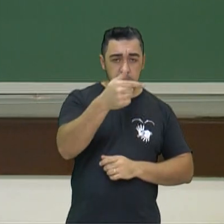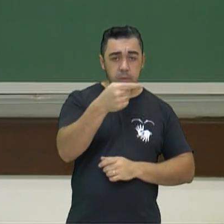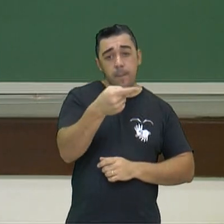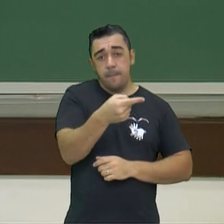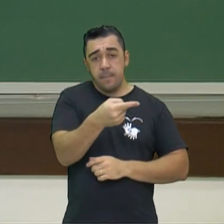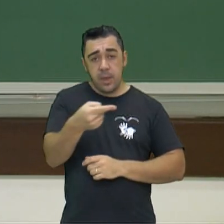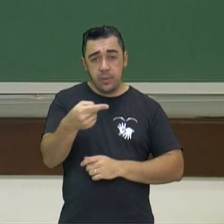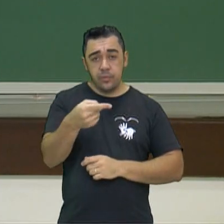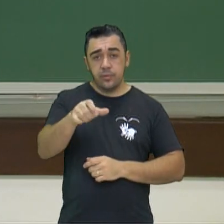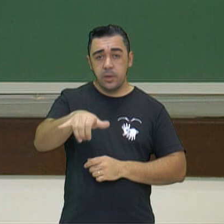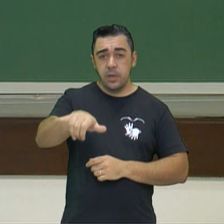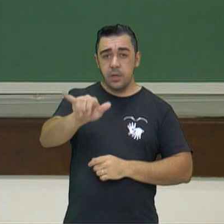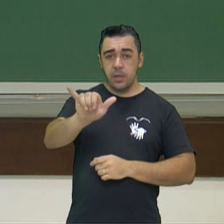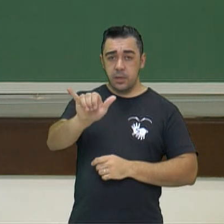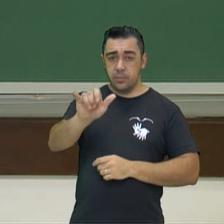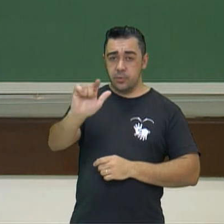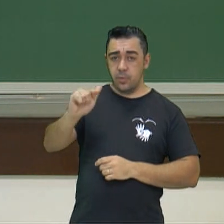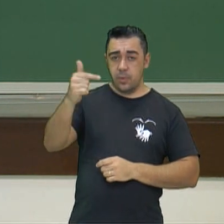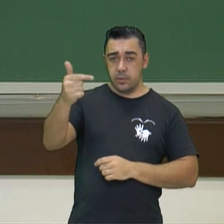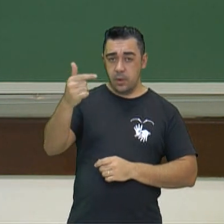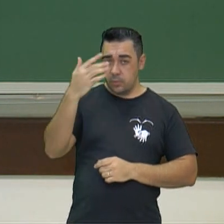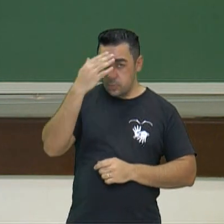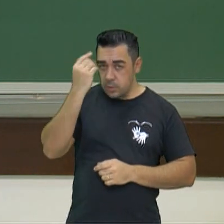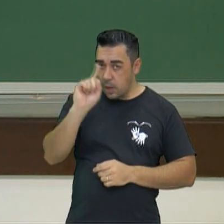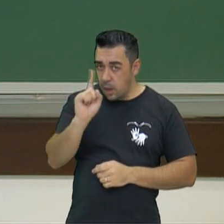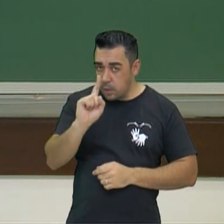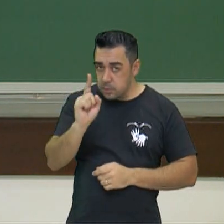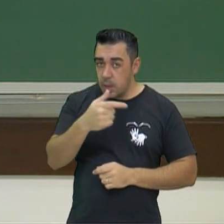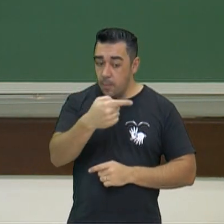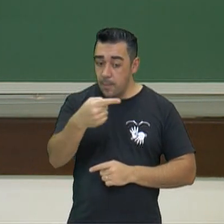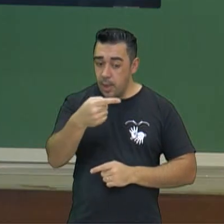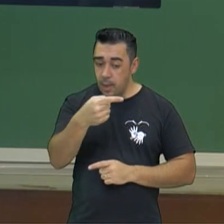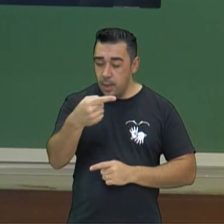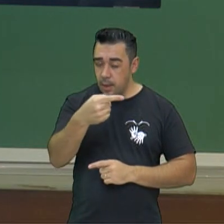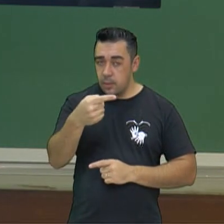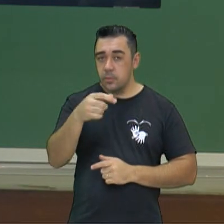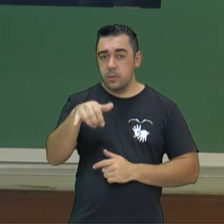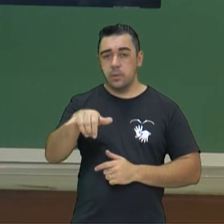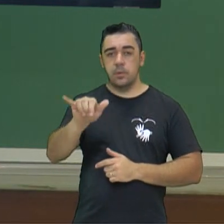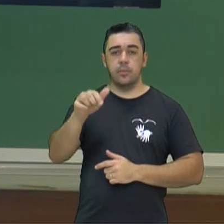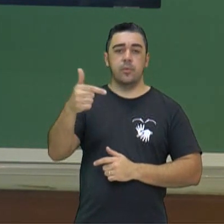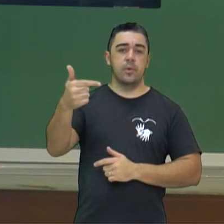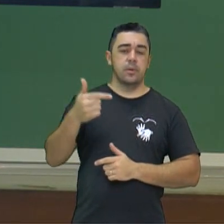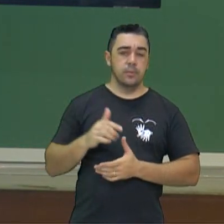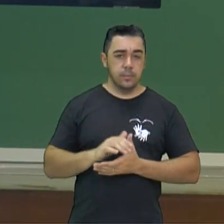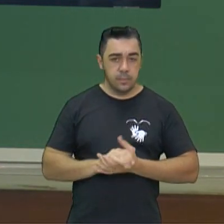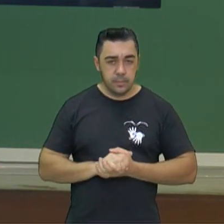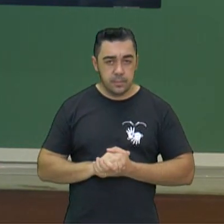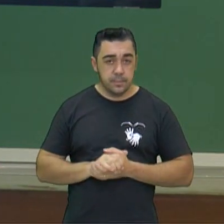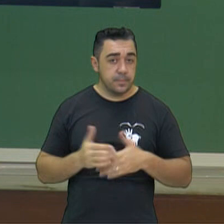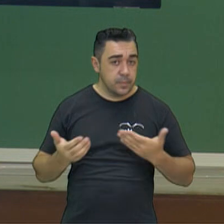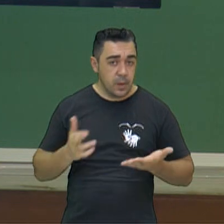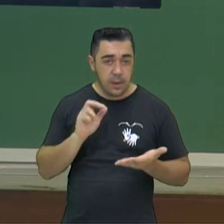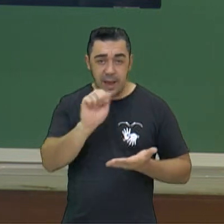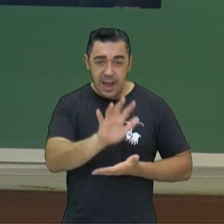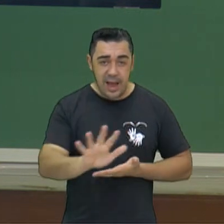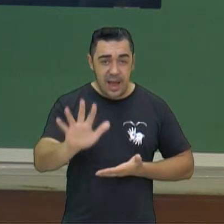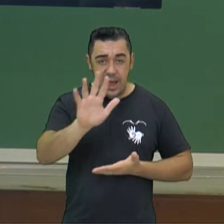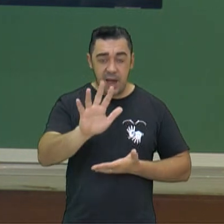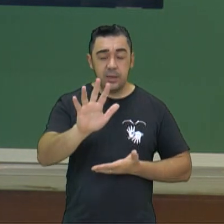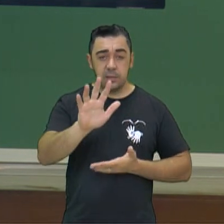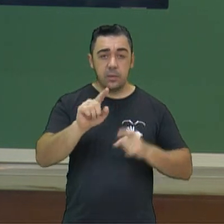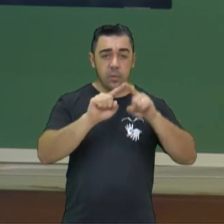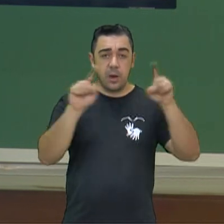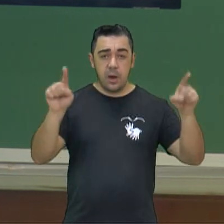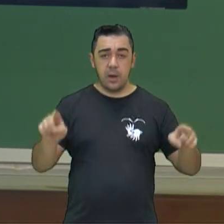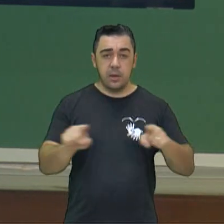quadrado, menos, não esquece do sinal que está na frente do último termo, y ao quadrado. Então, a área do